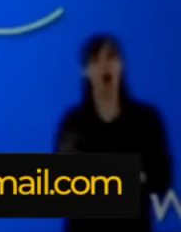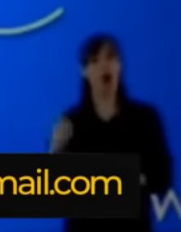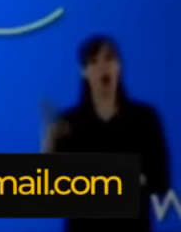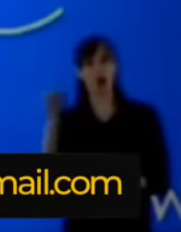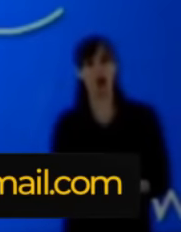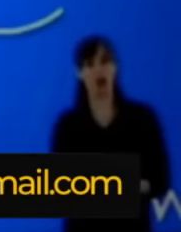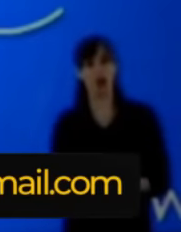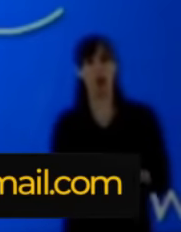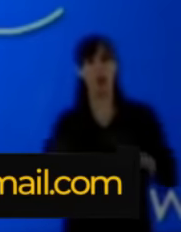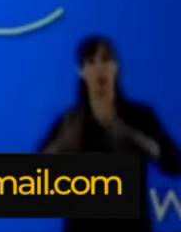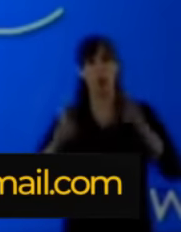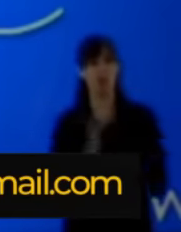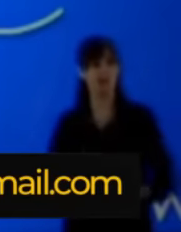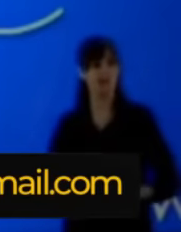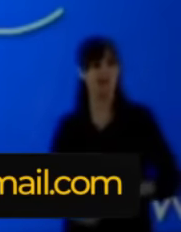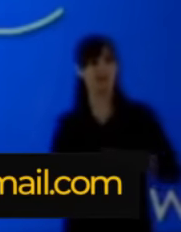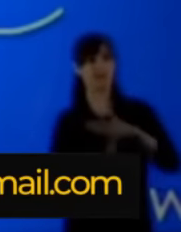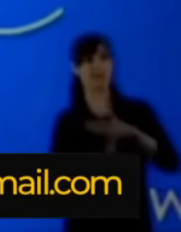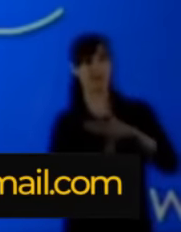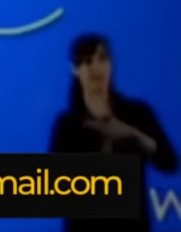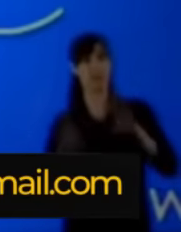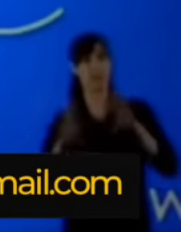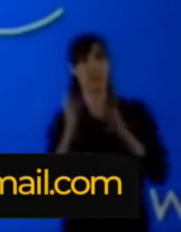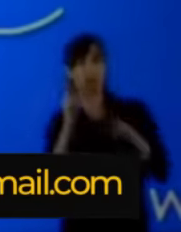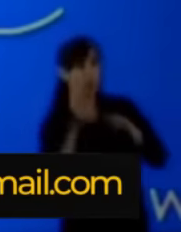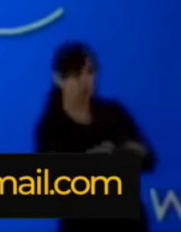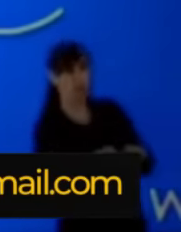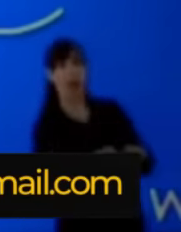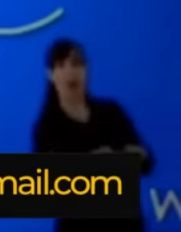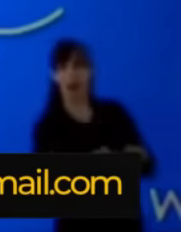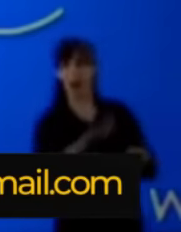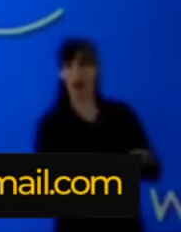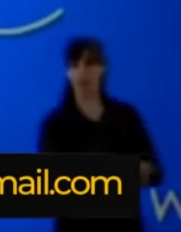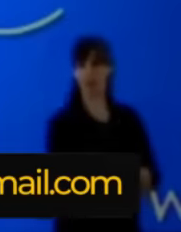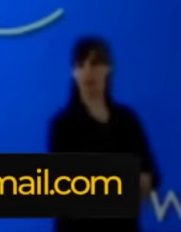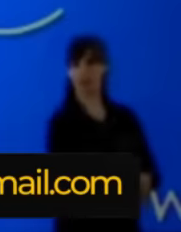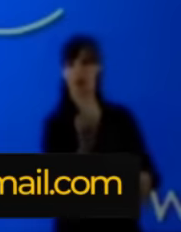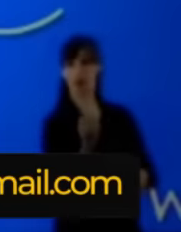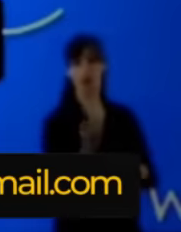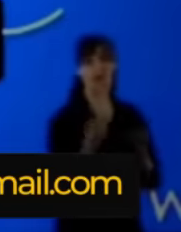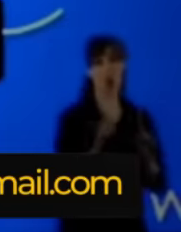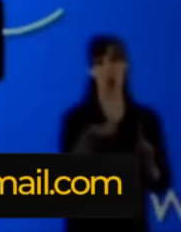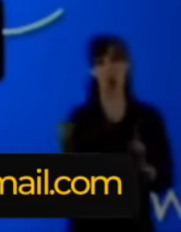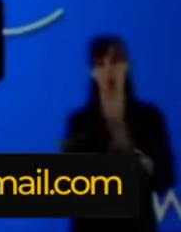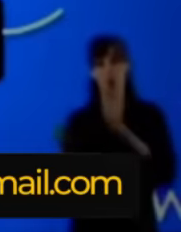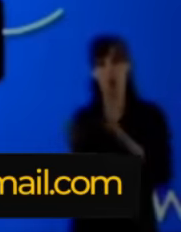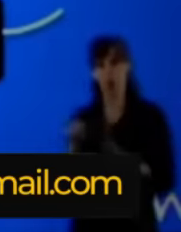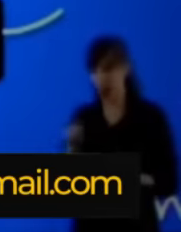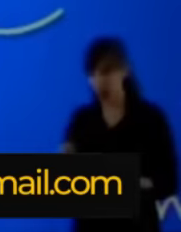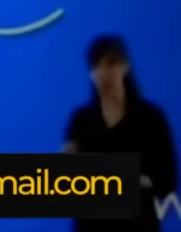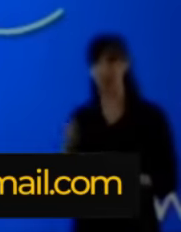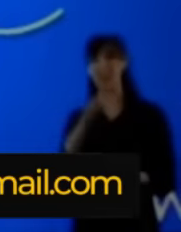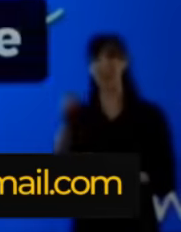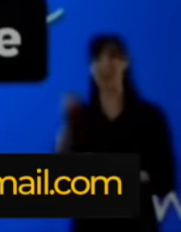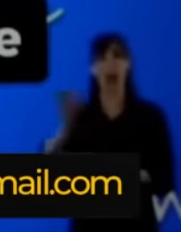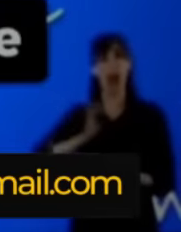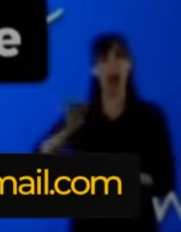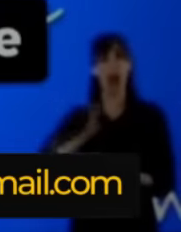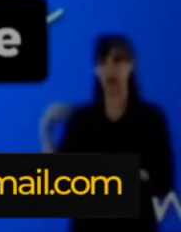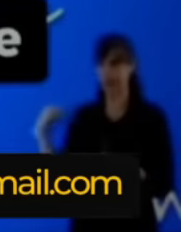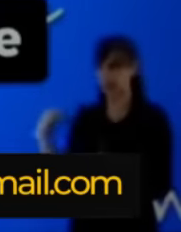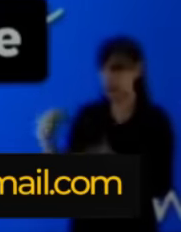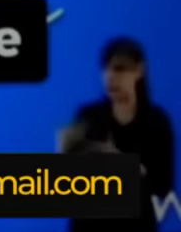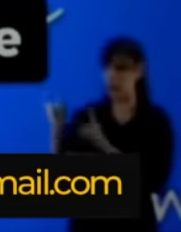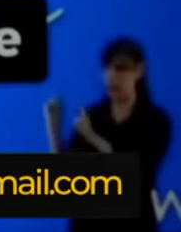mundo. E quando abraçamos o coletivismo, o socialismo, ao longo dos últimos 100 anos, vivamos um